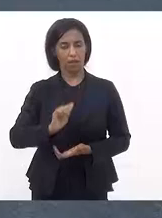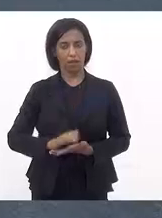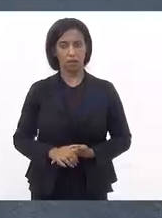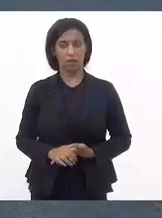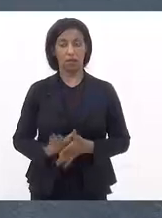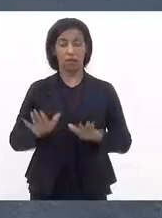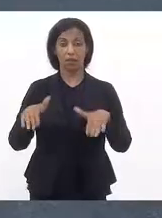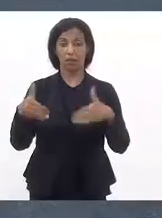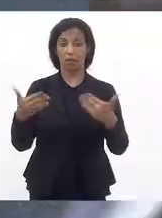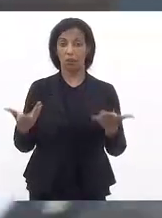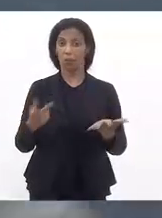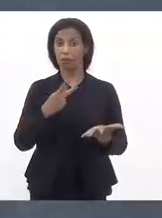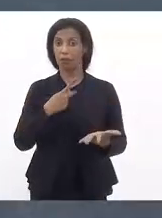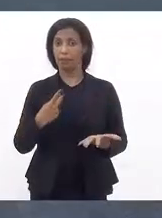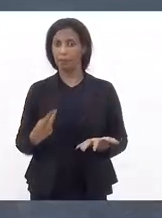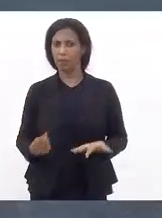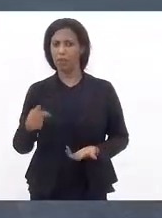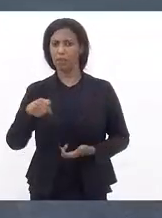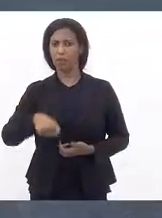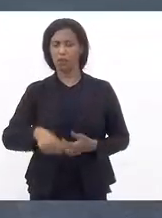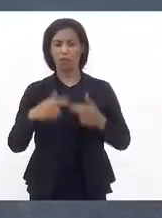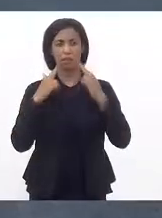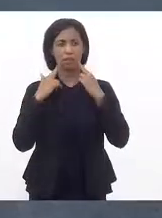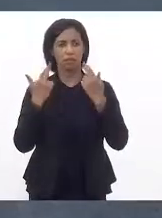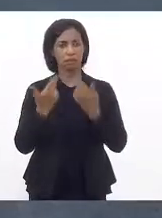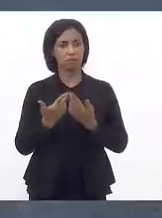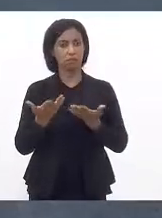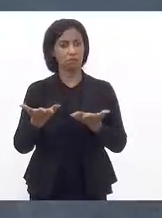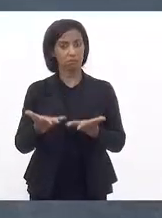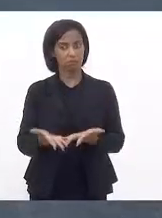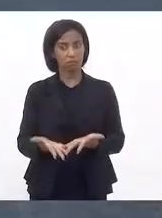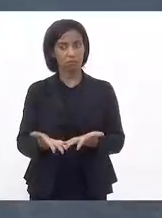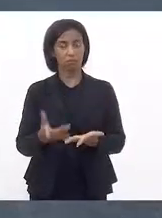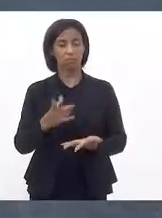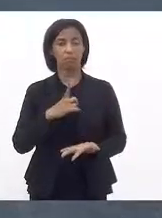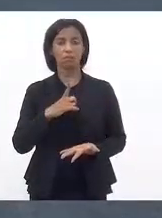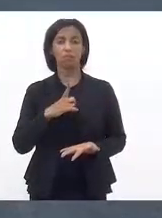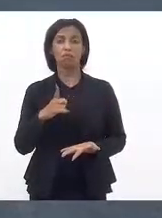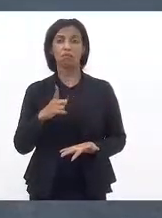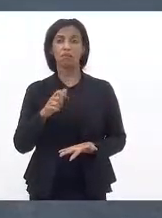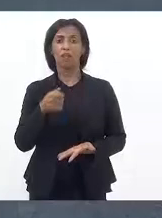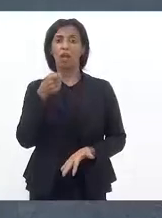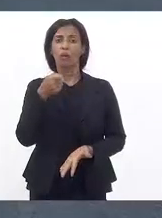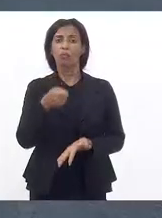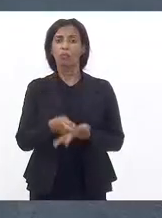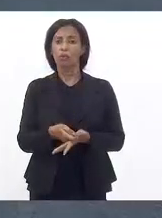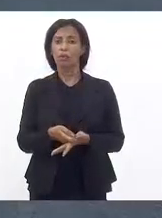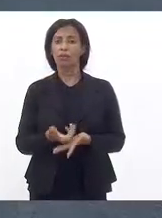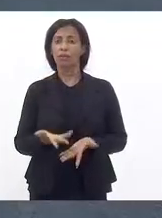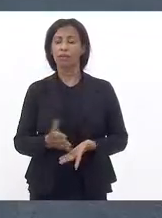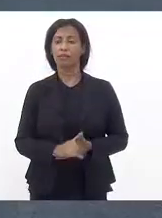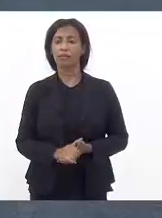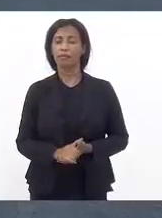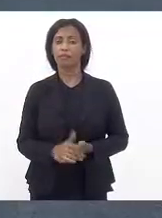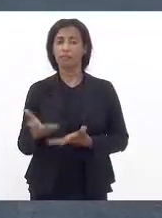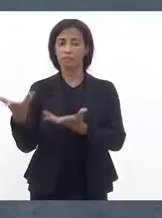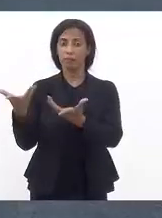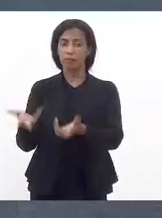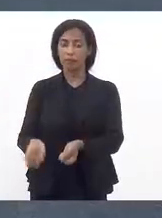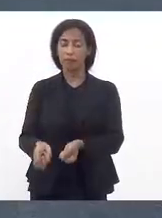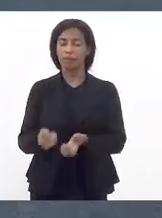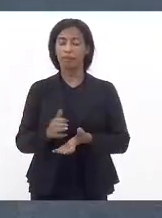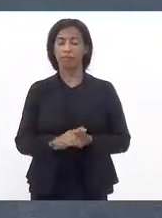enquanto Presidente dessa seção vossa excelência tem autoridade né para